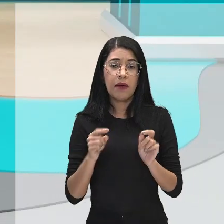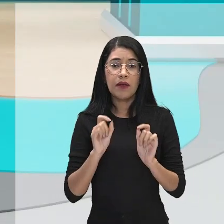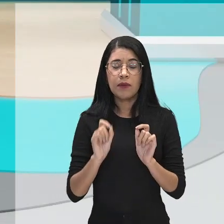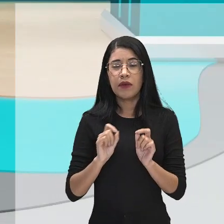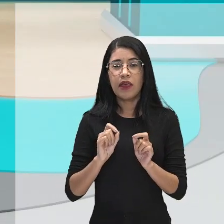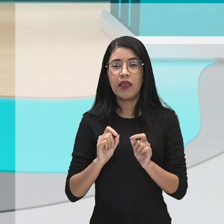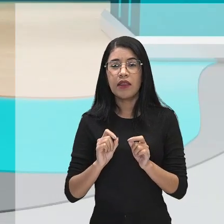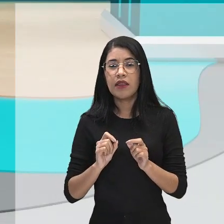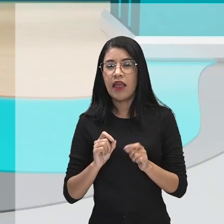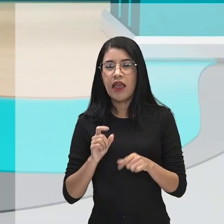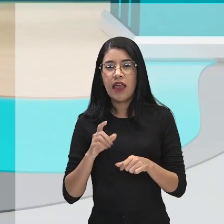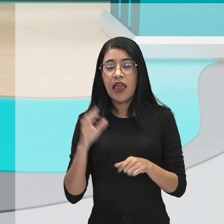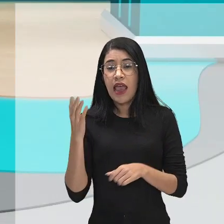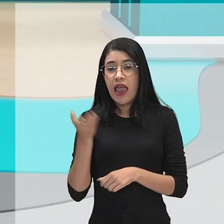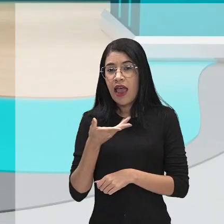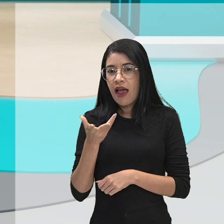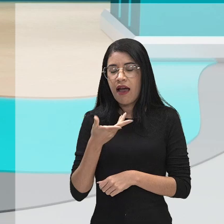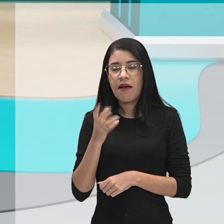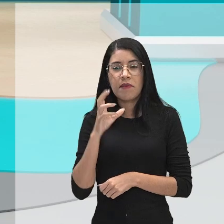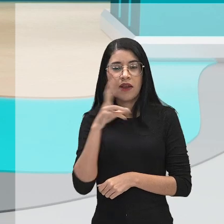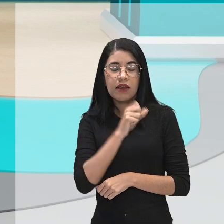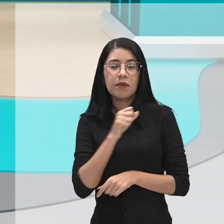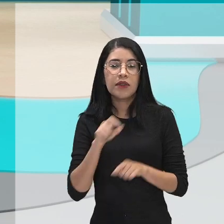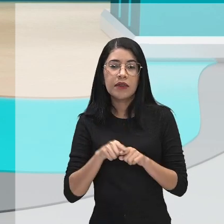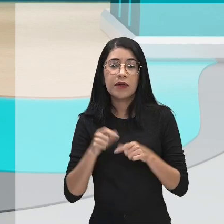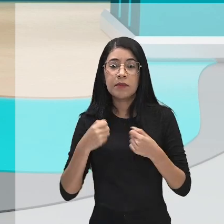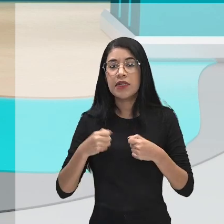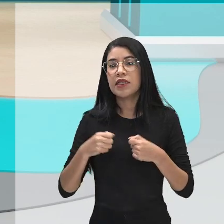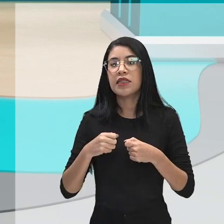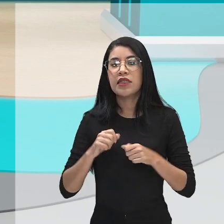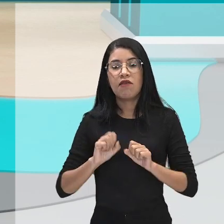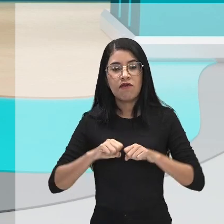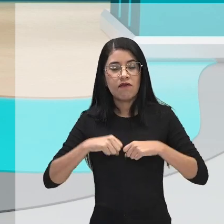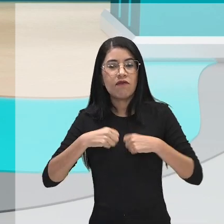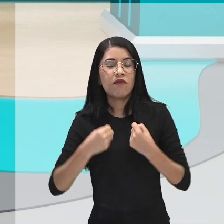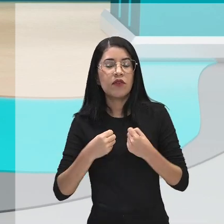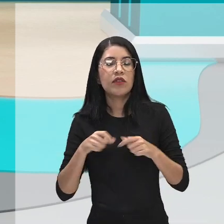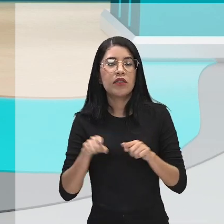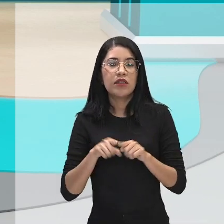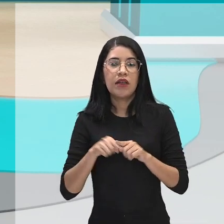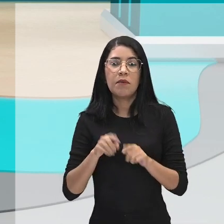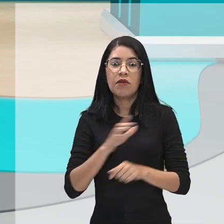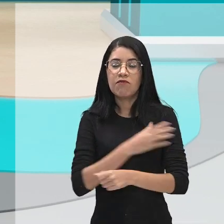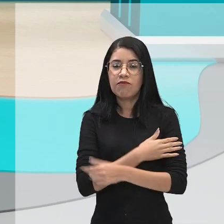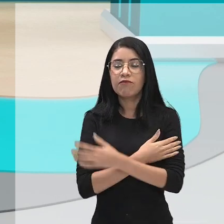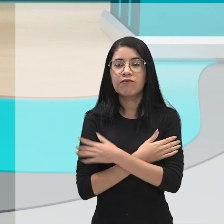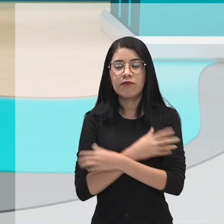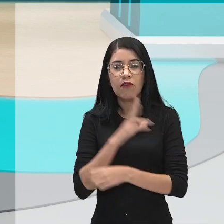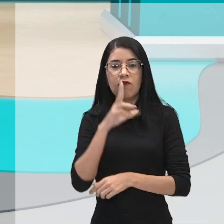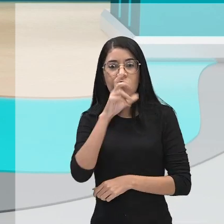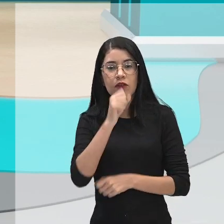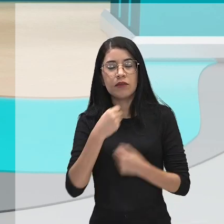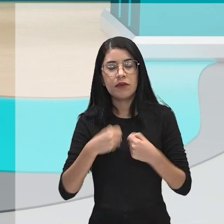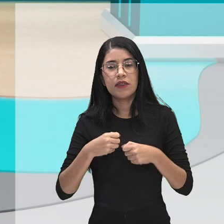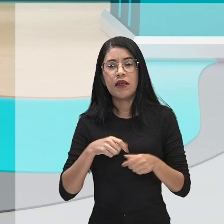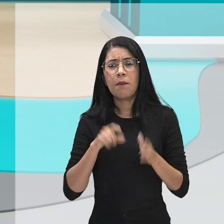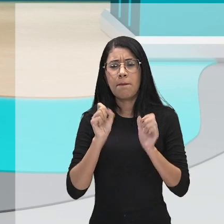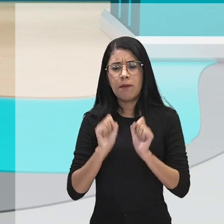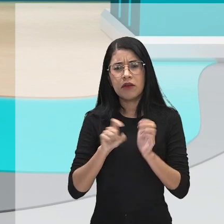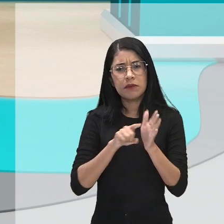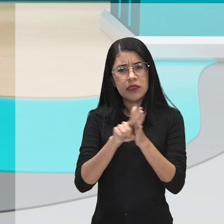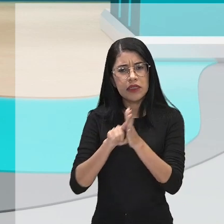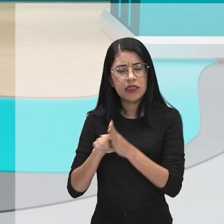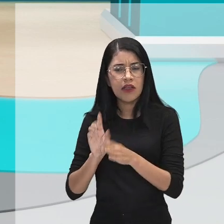ser muito frenética, precisa de muito esforço físico. Aí vocês podem pesquisar aí alguns